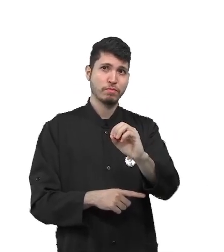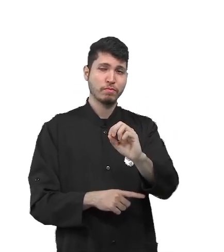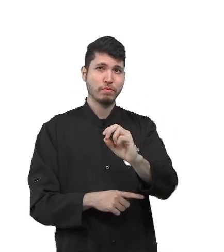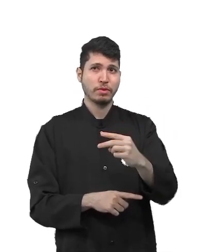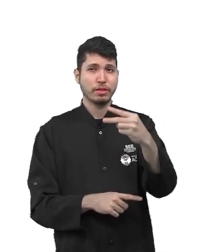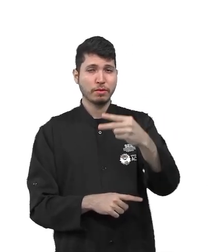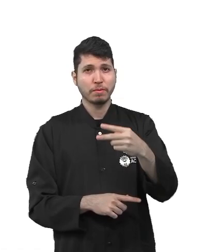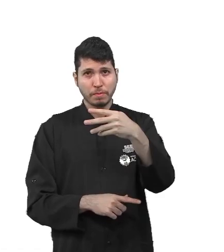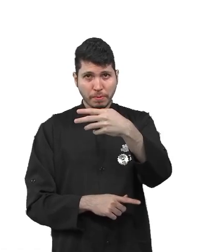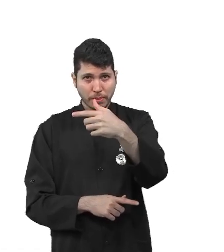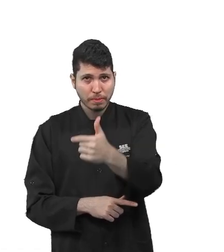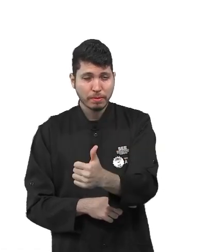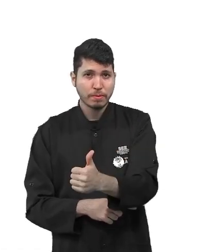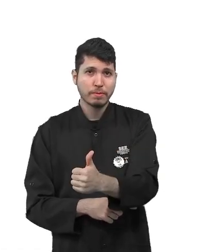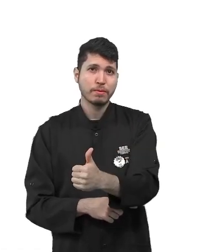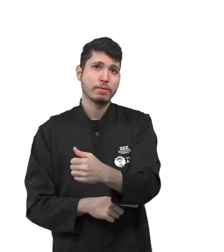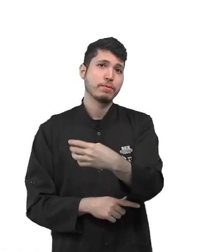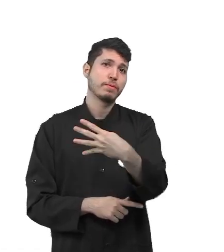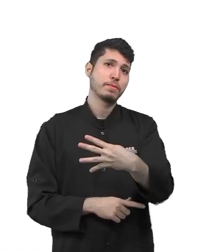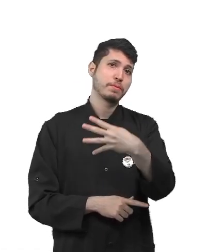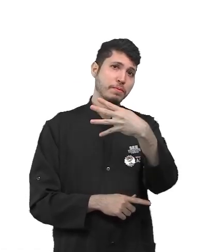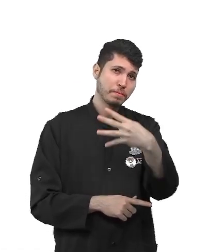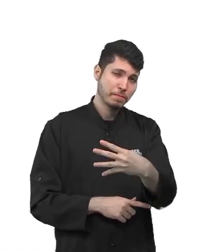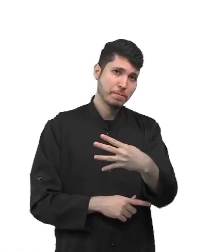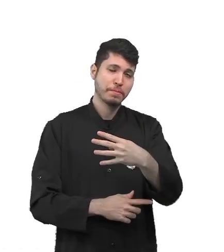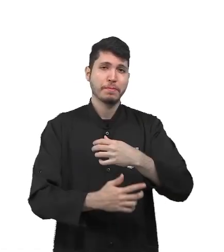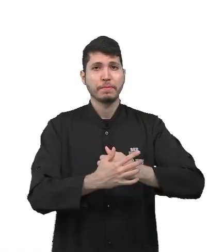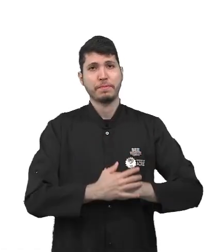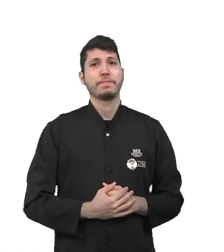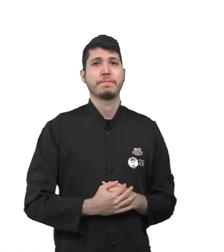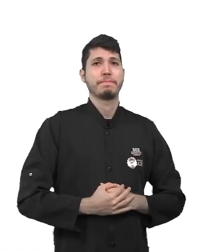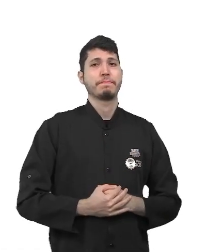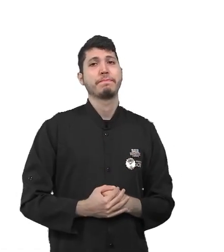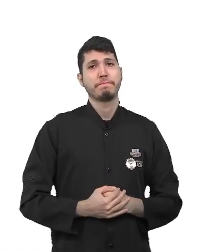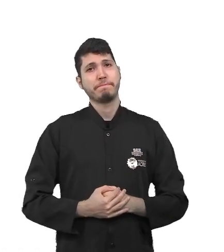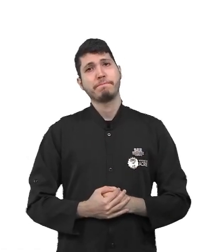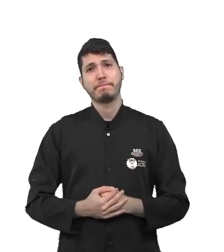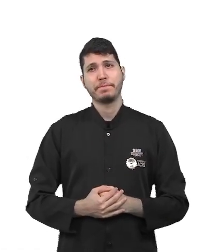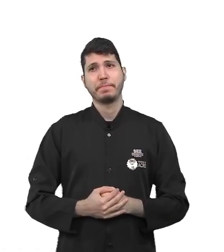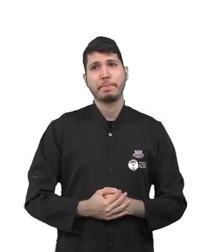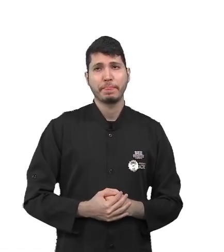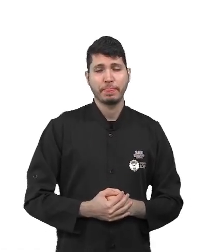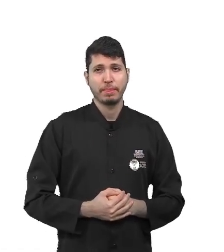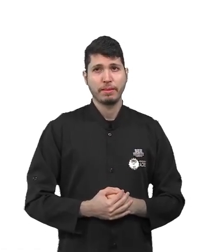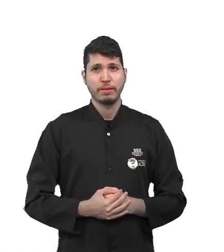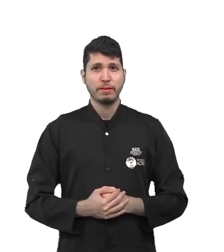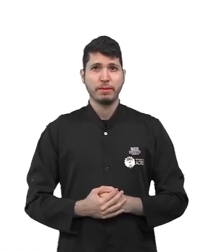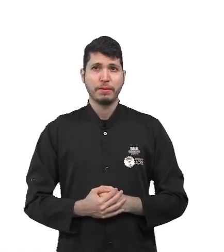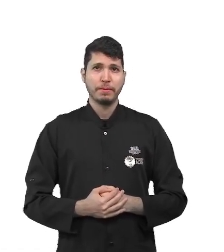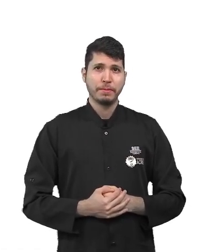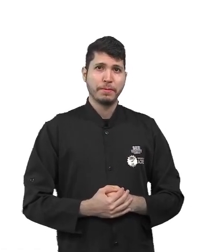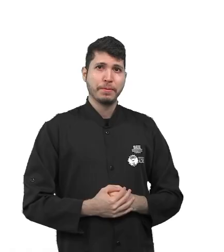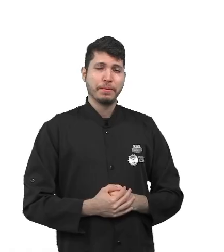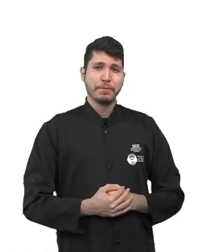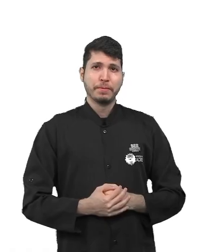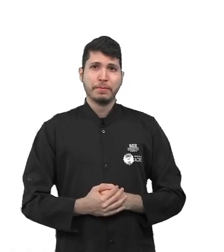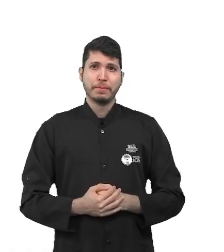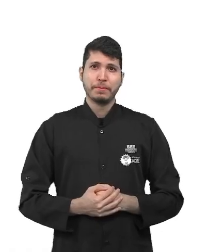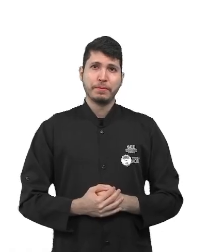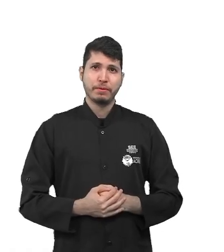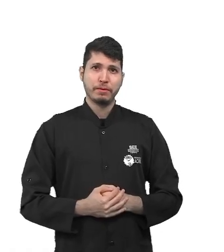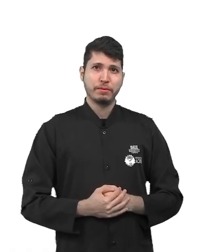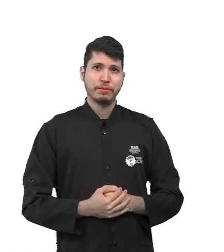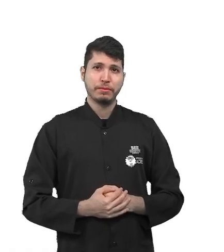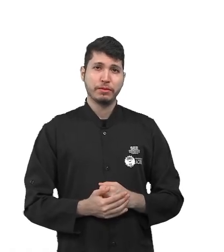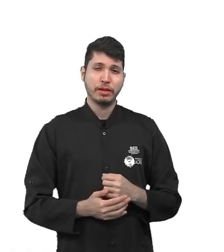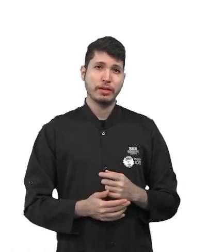de delta, que é um quadrado perfeito, né? Que é o 144, tá bom? Vamos lá. Feito isso, eu vou lá para a resolução e como ele quer só a